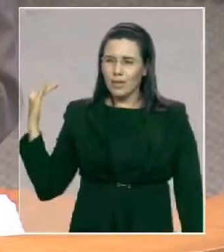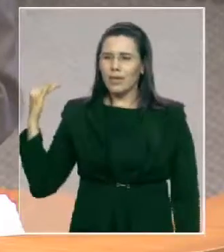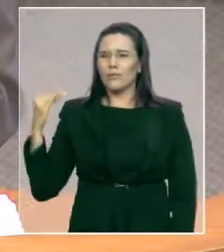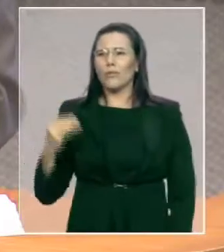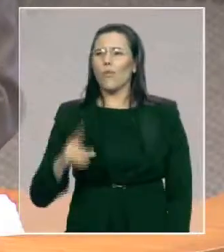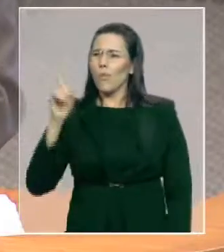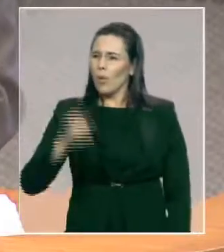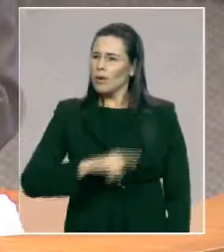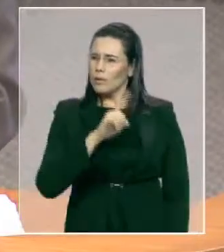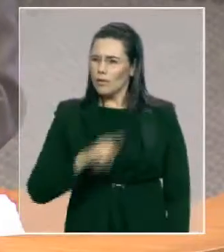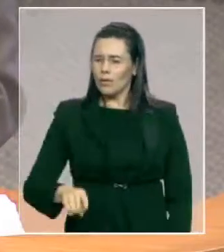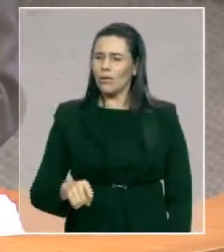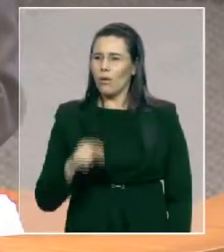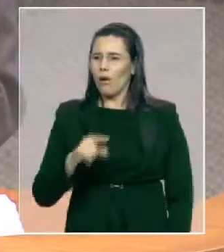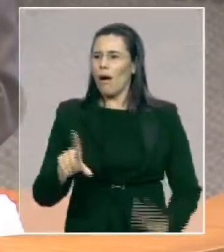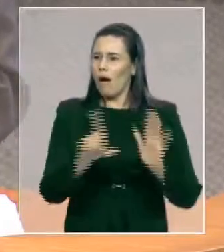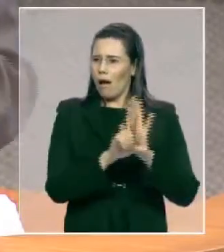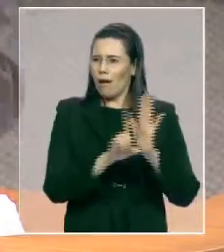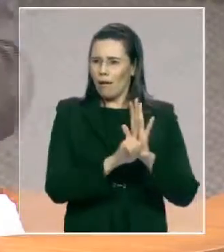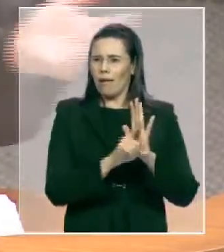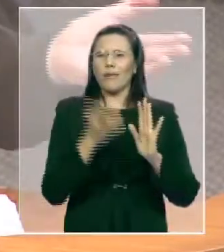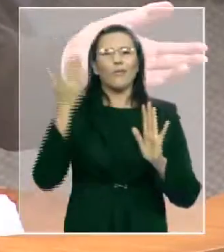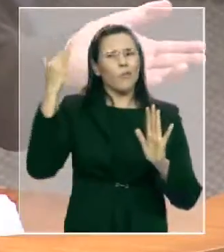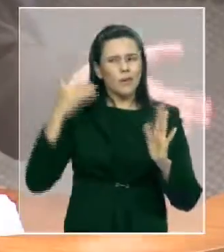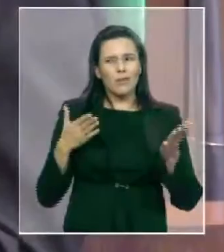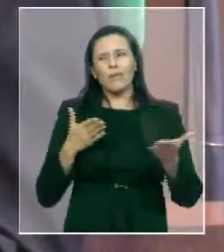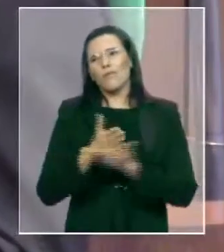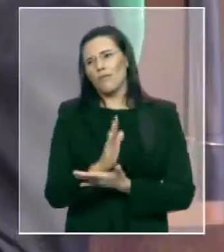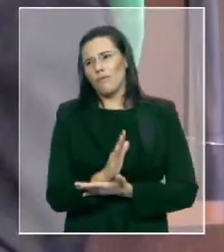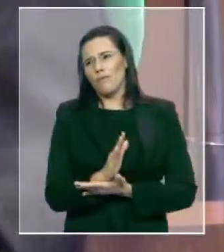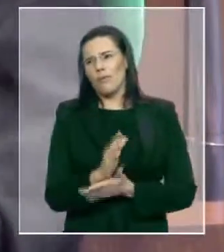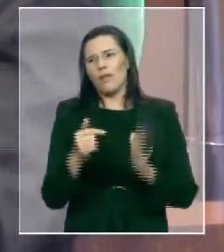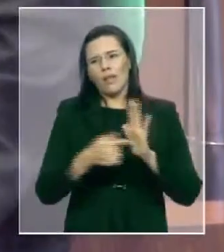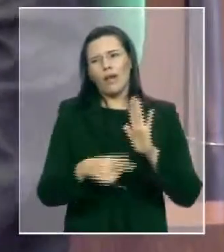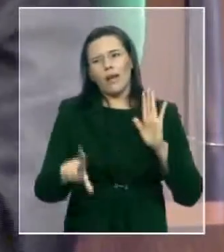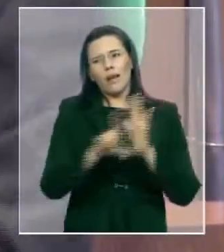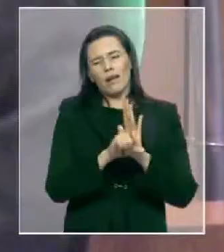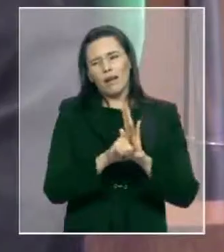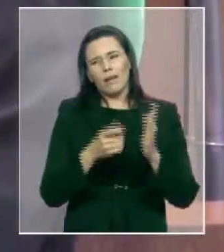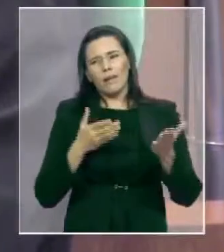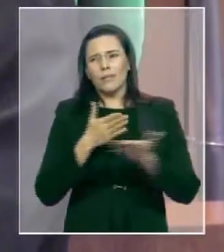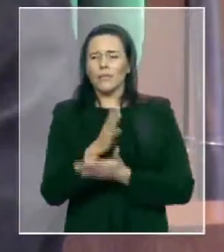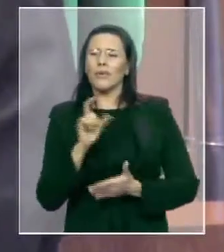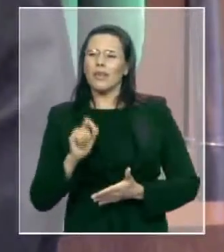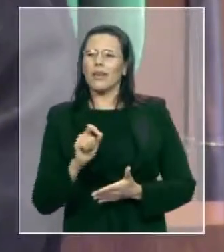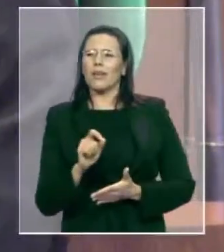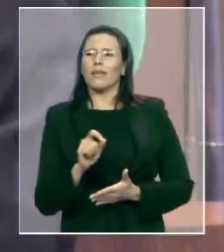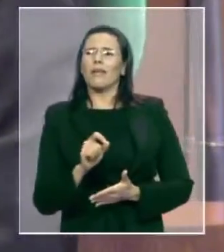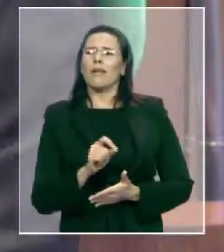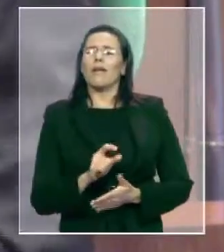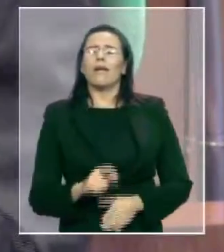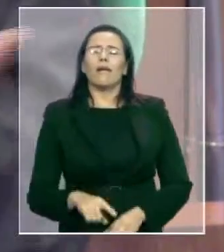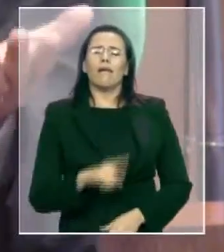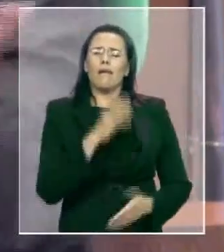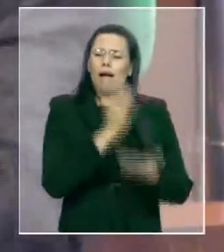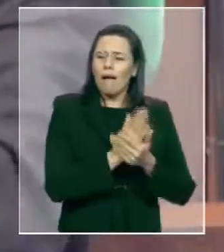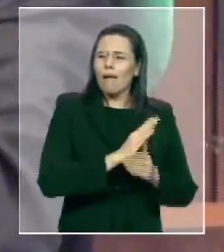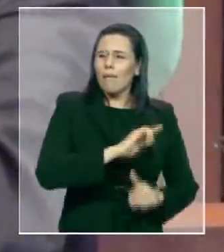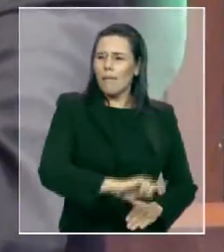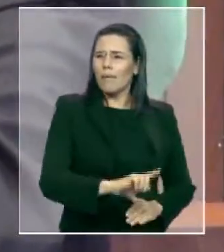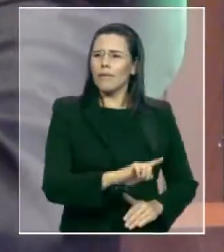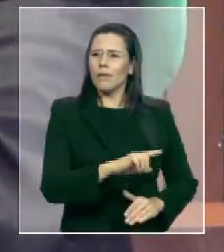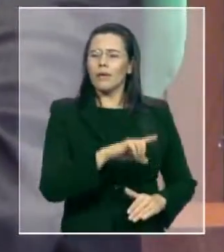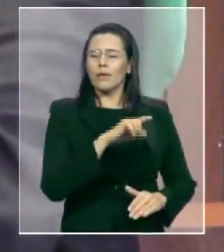tinha sido revogada de maneira absurda. Mas o certo é que, graças a Deus, o bombeiro cresceu. Estamos